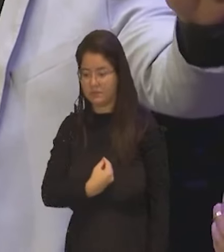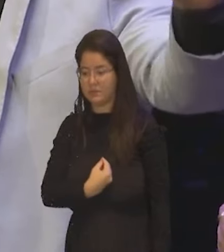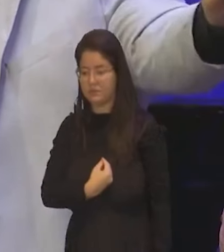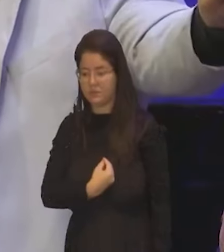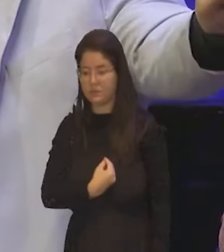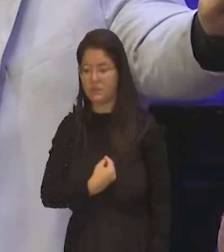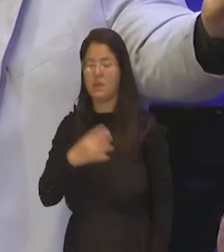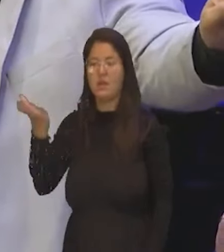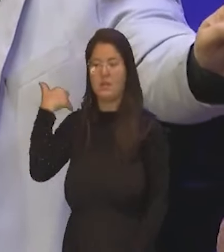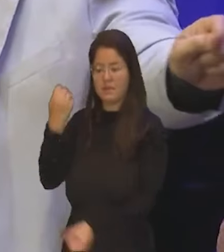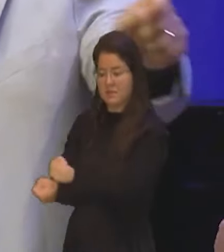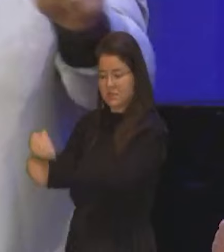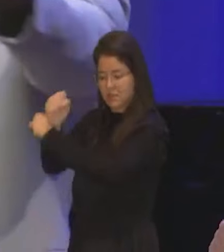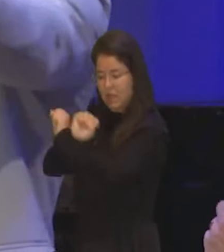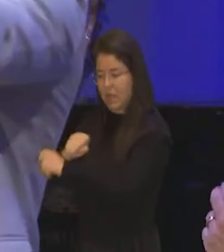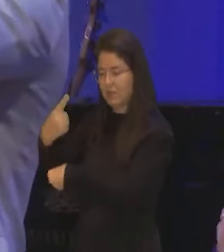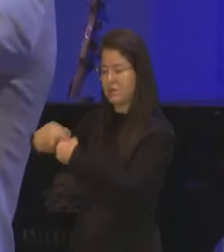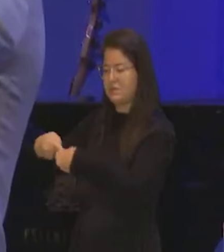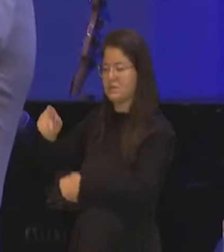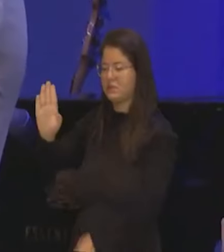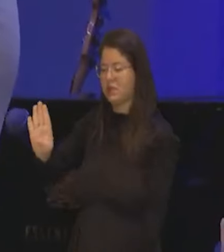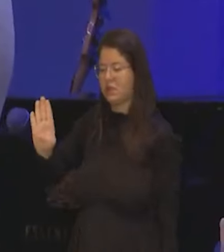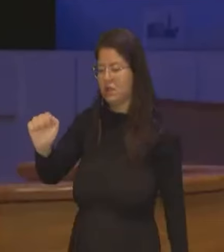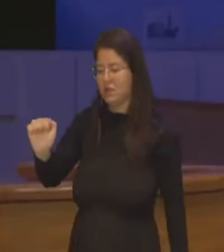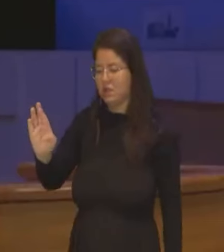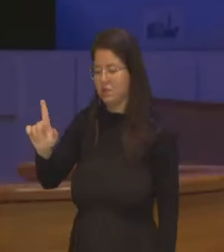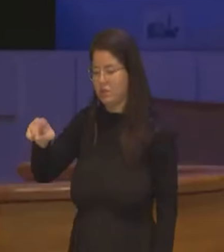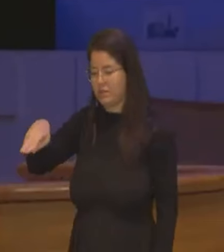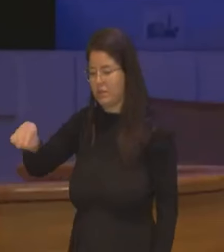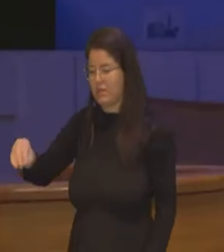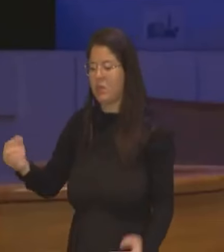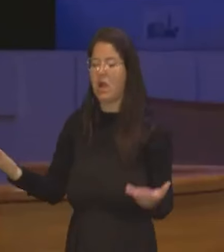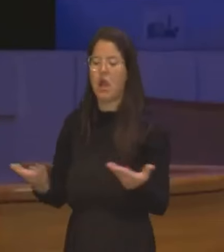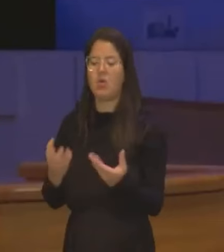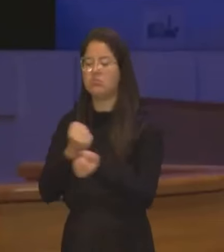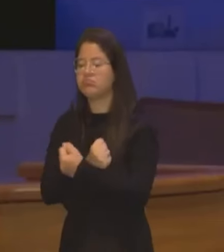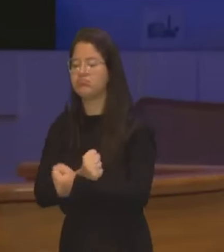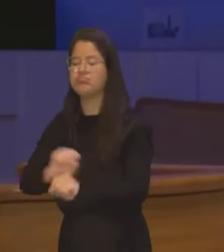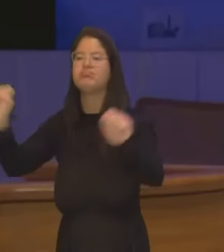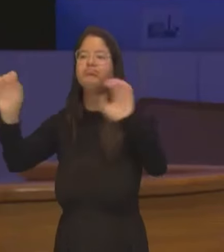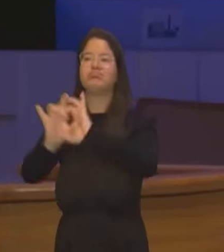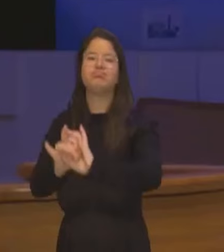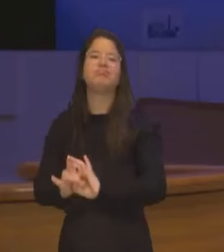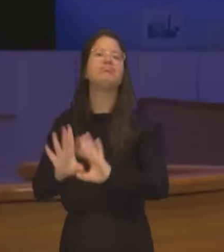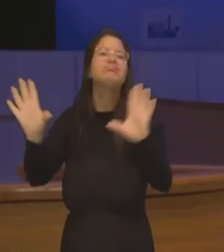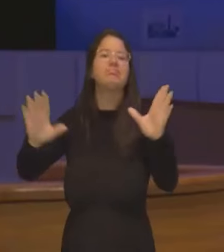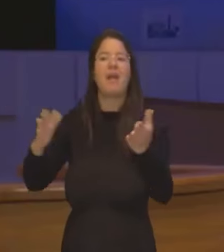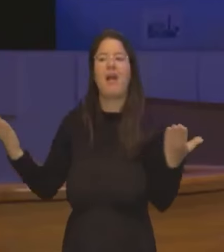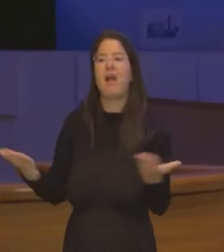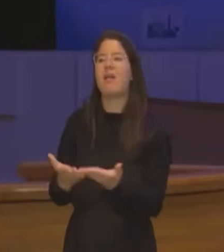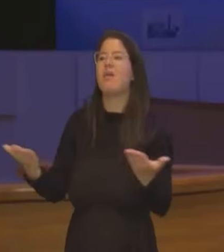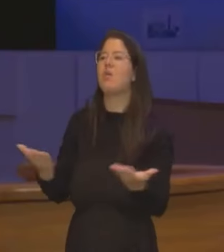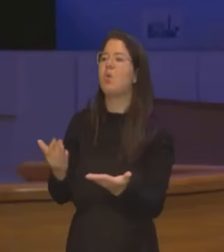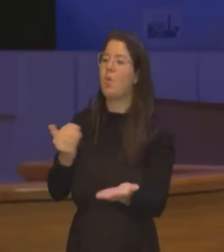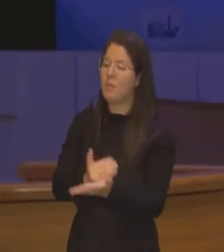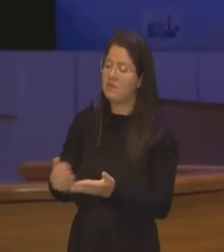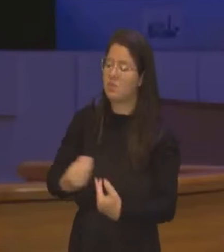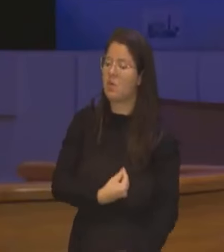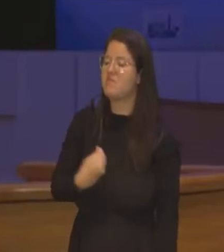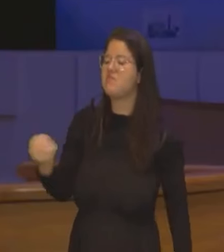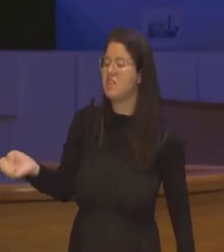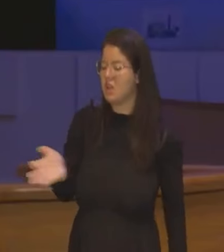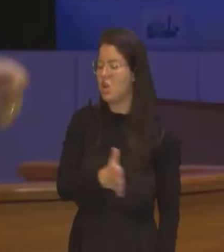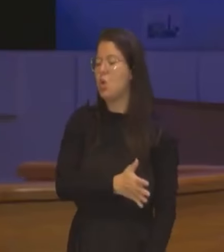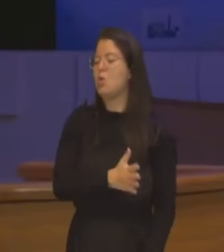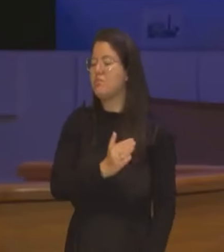como escravo em Babilônia agora havia sido libertado, e agora eles estavam recomeçando e